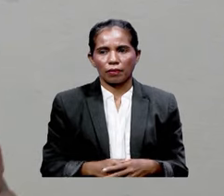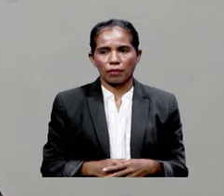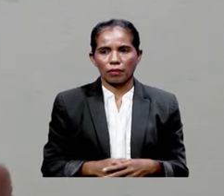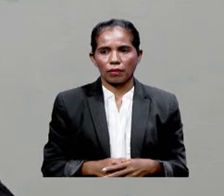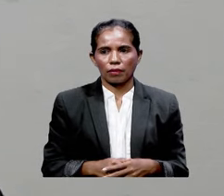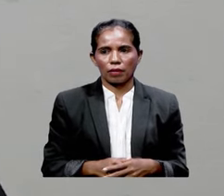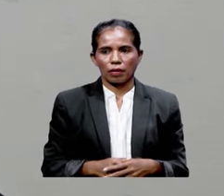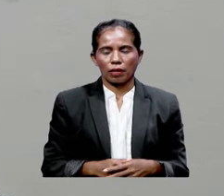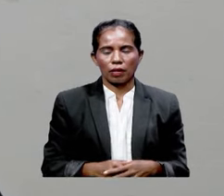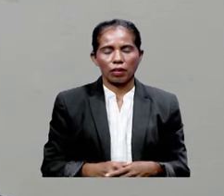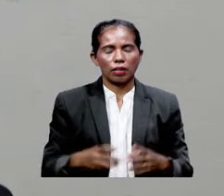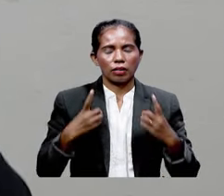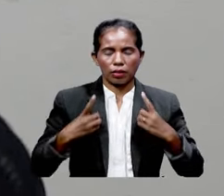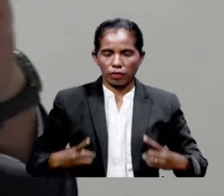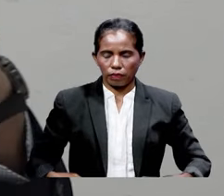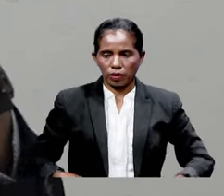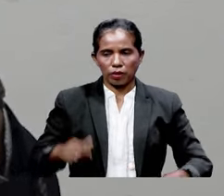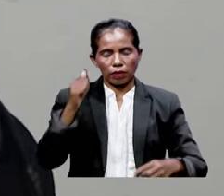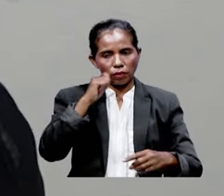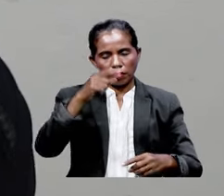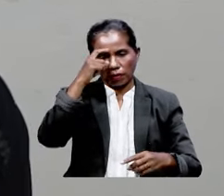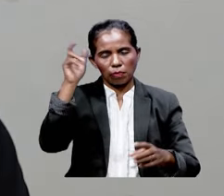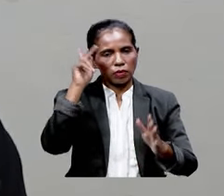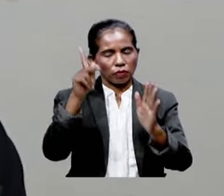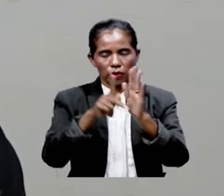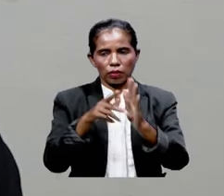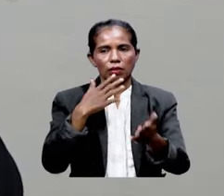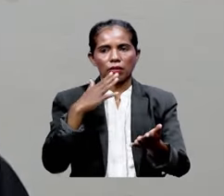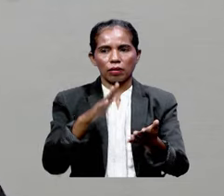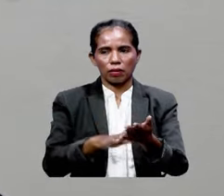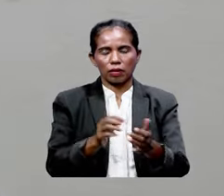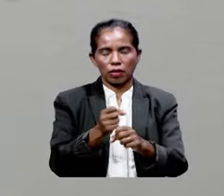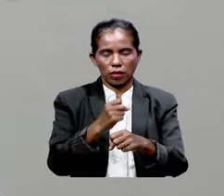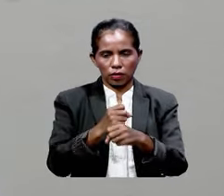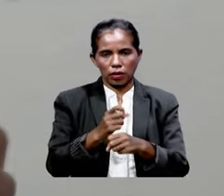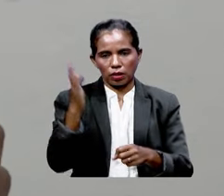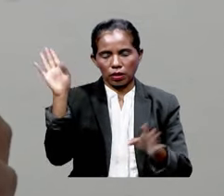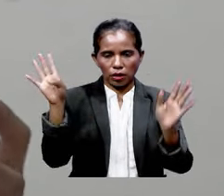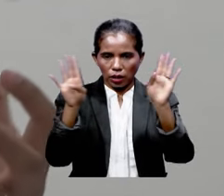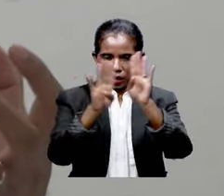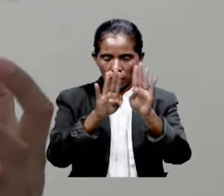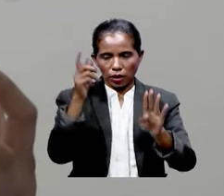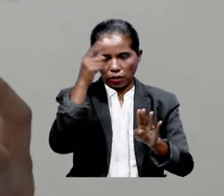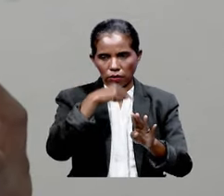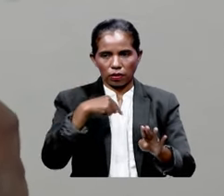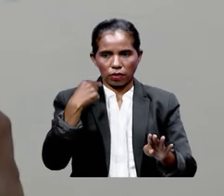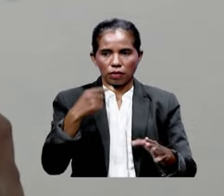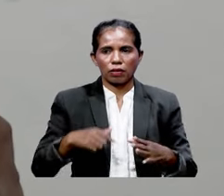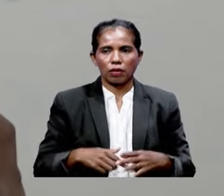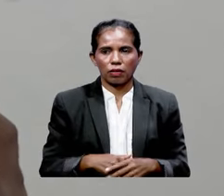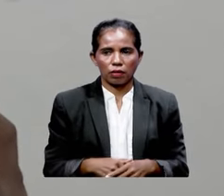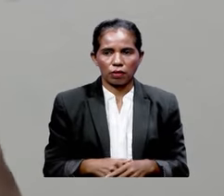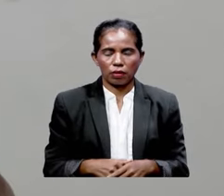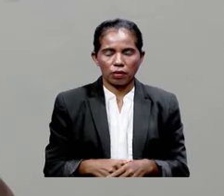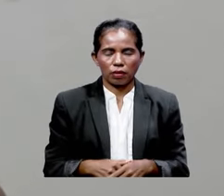la dignifica feto tama foto ne ne ga tirlos halo blur tiene oinga halo la contiene foto ne